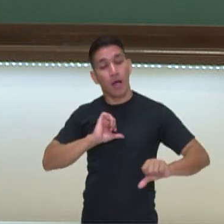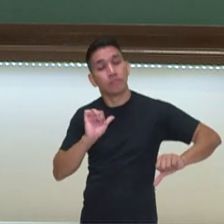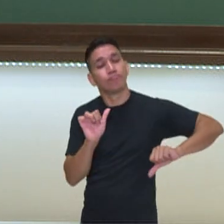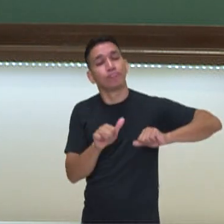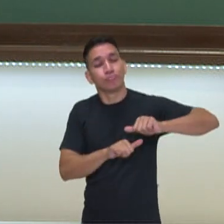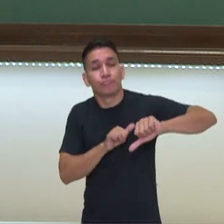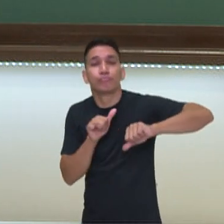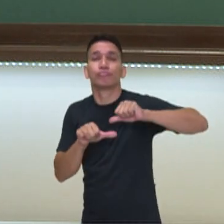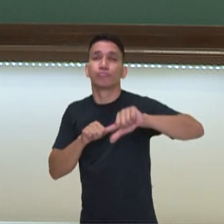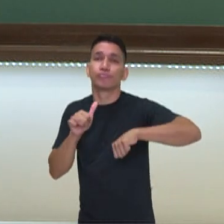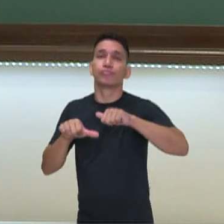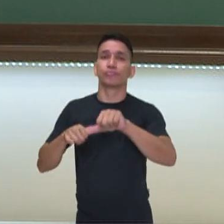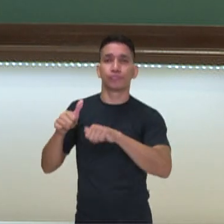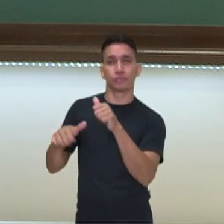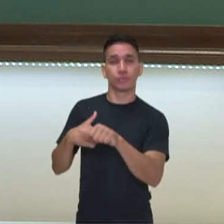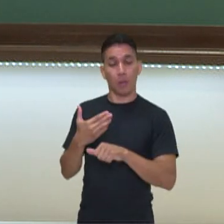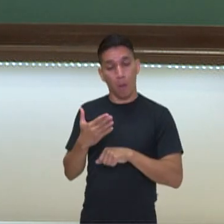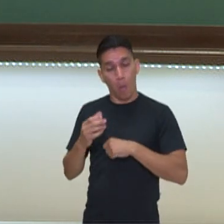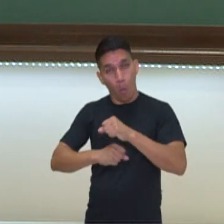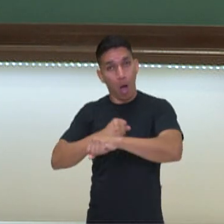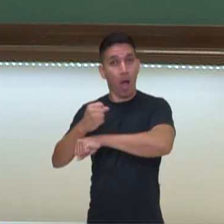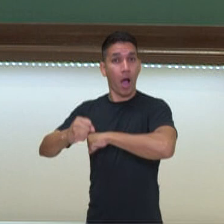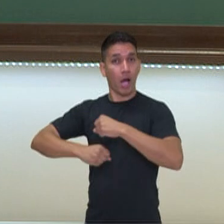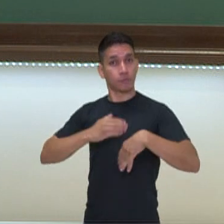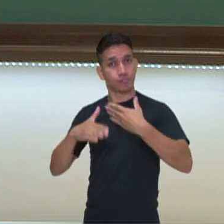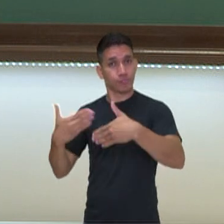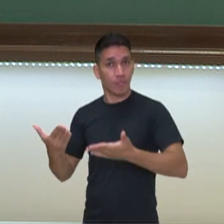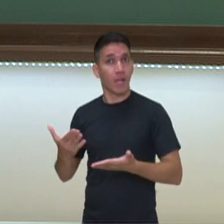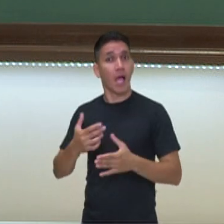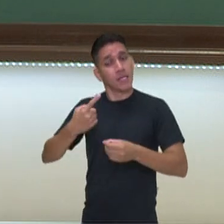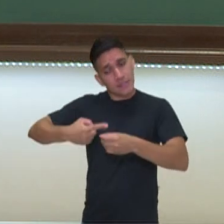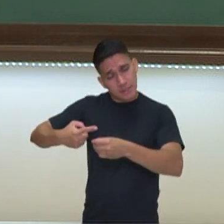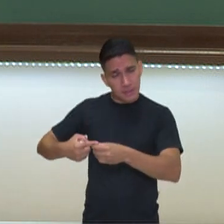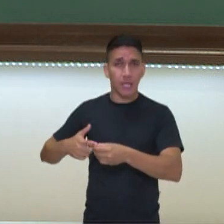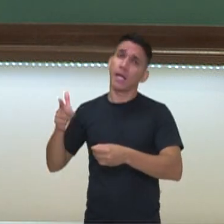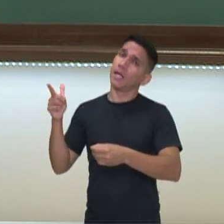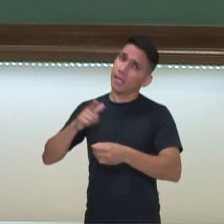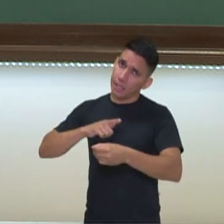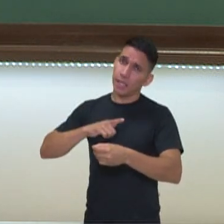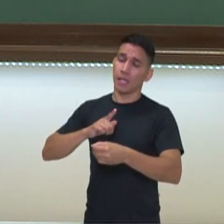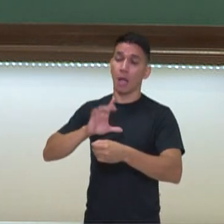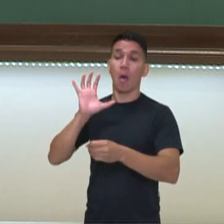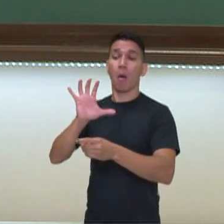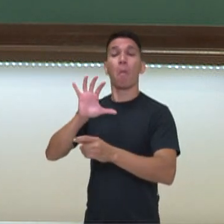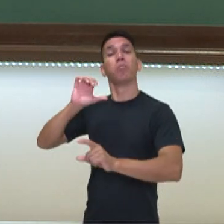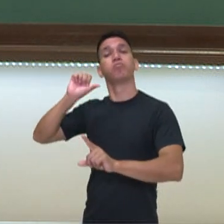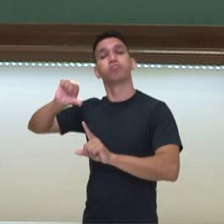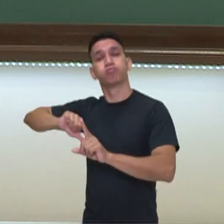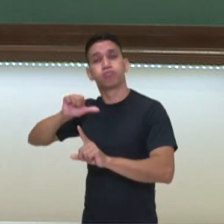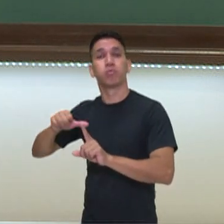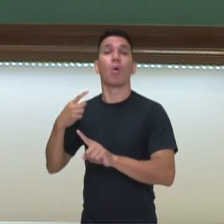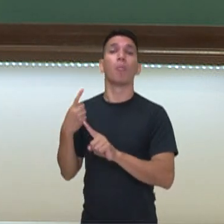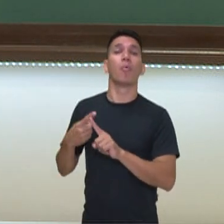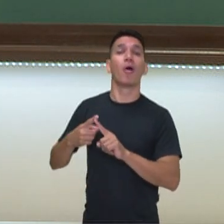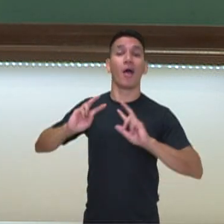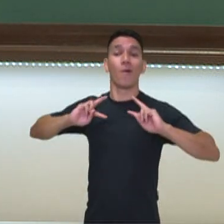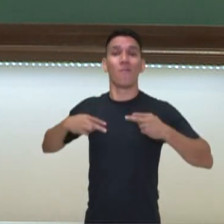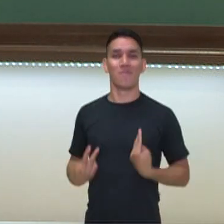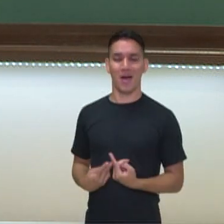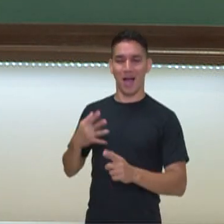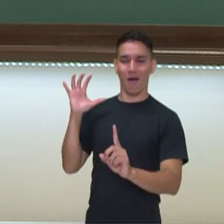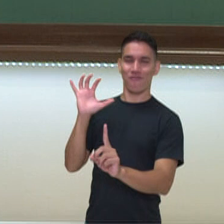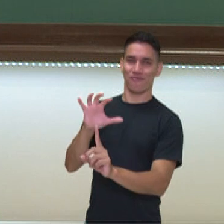sofrendo modificações ao longo do tempo e uma cidade sofre modificações por influência da presença humana, aí a